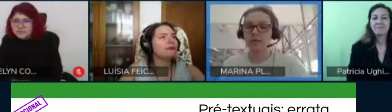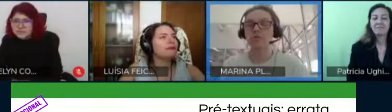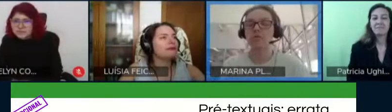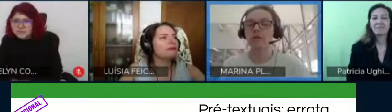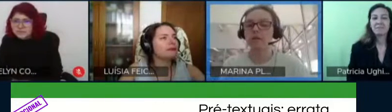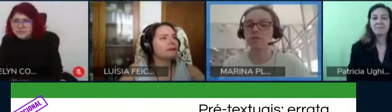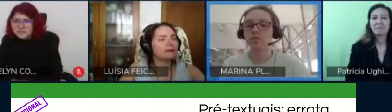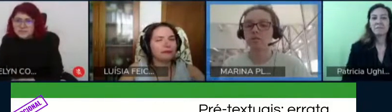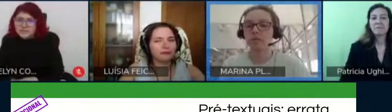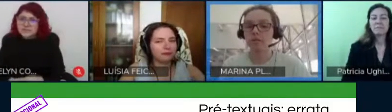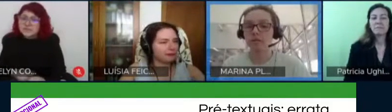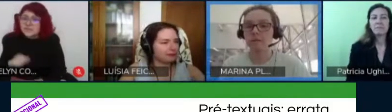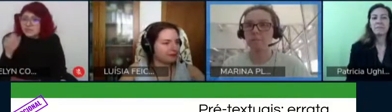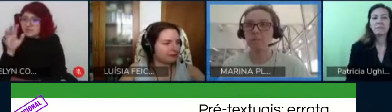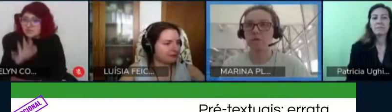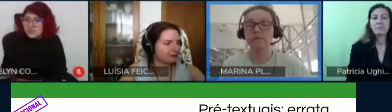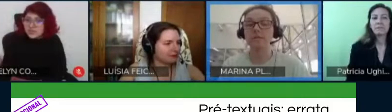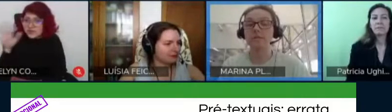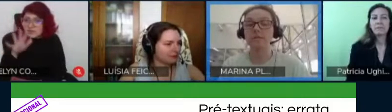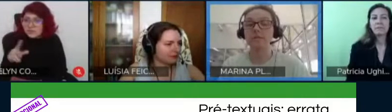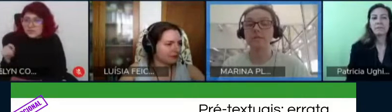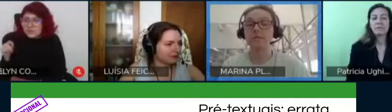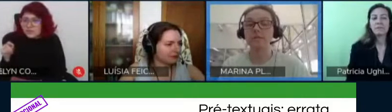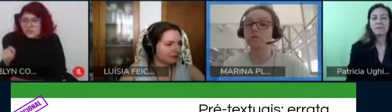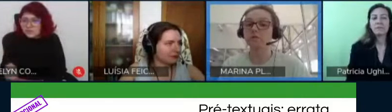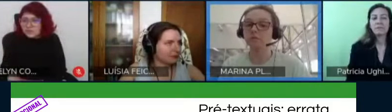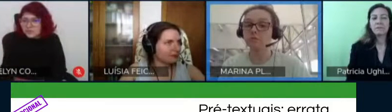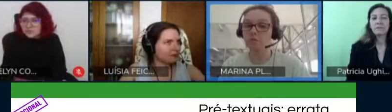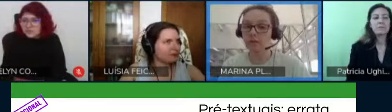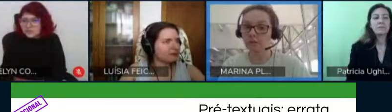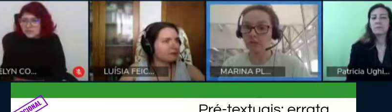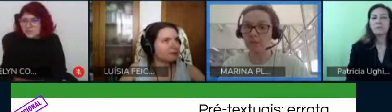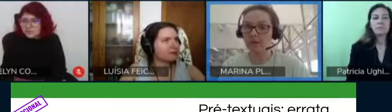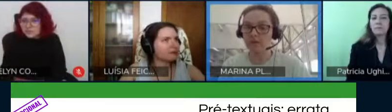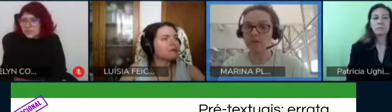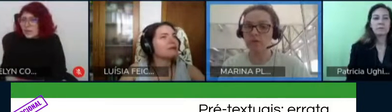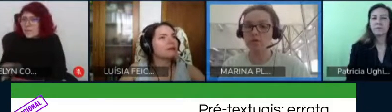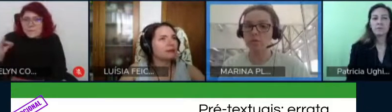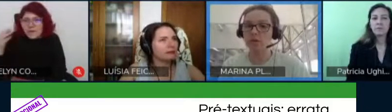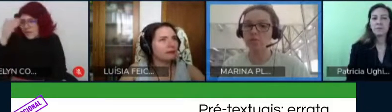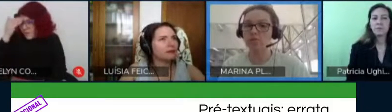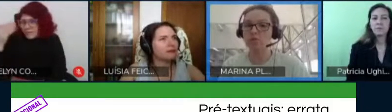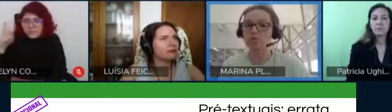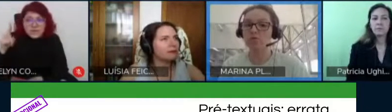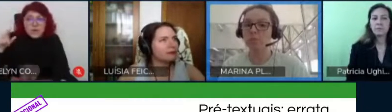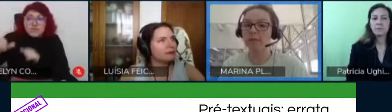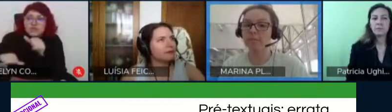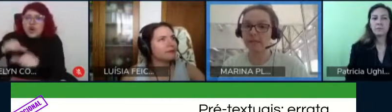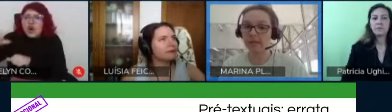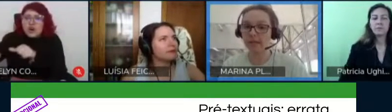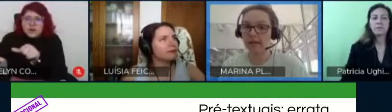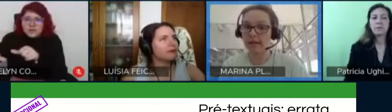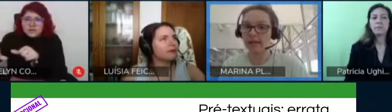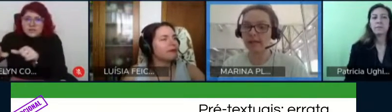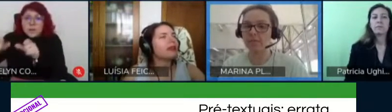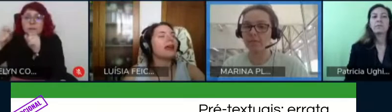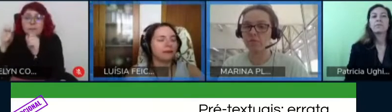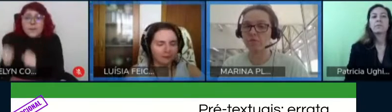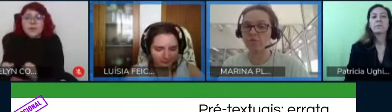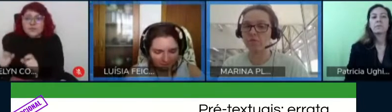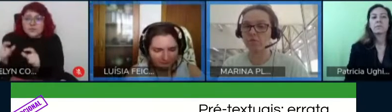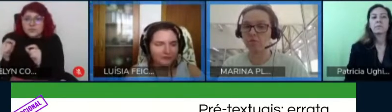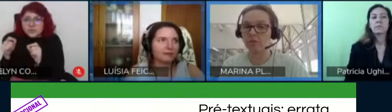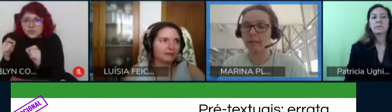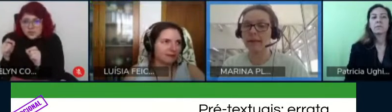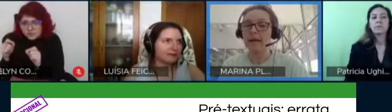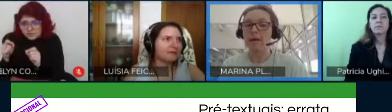Em geral, eu acredito que nós não trocamos a página, nós podemos suprimir ela a